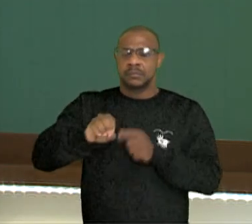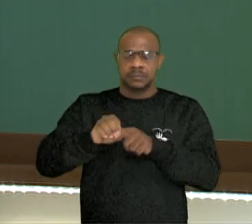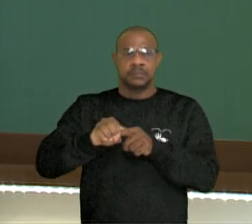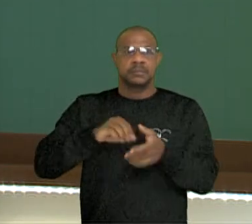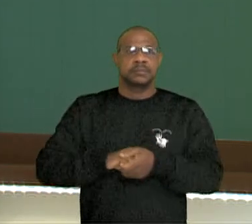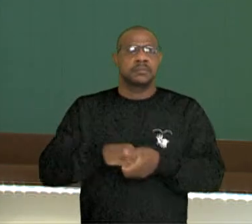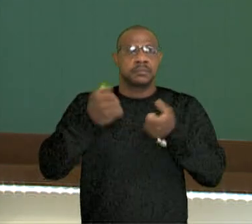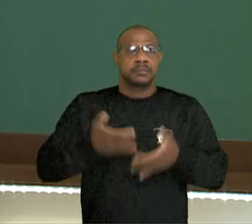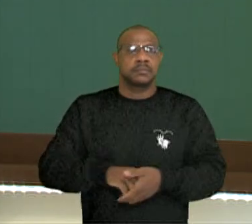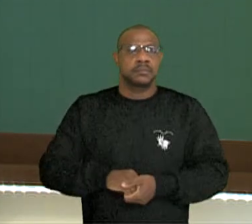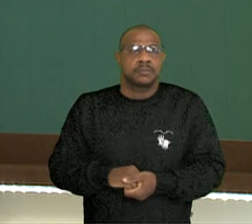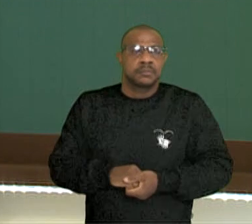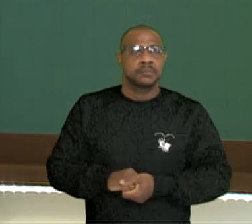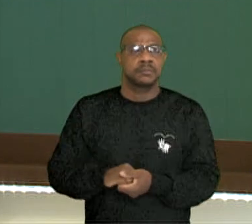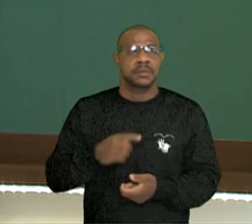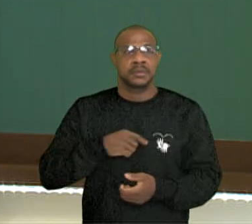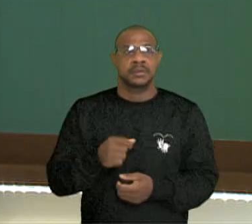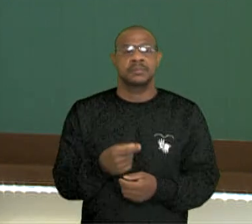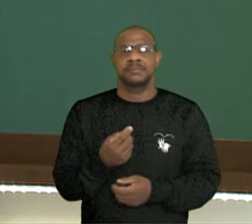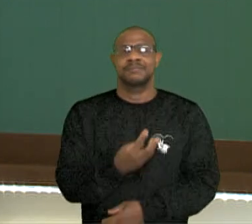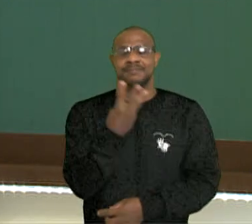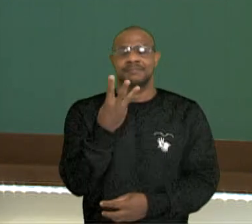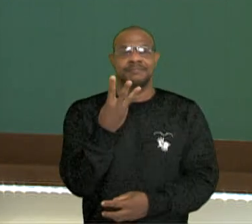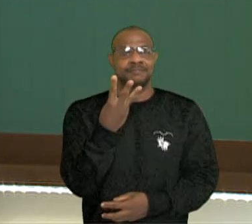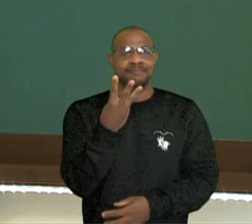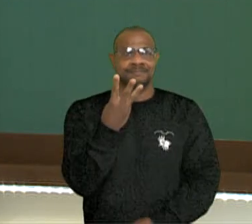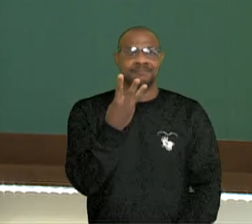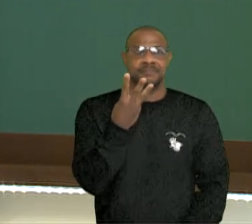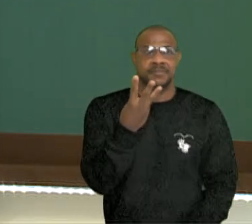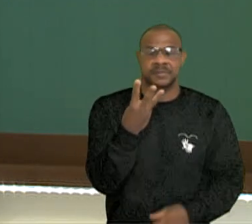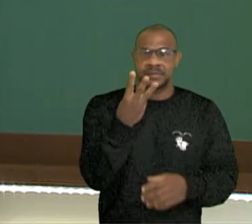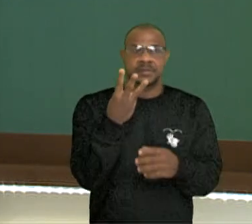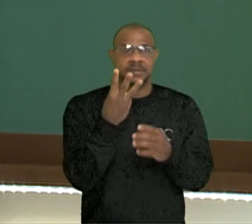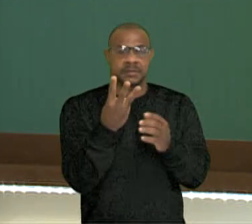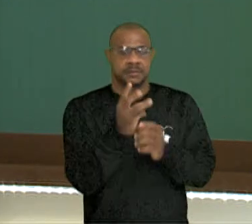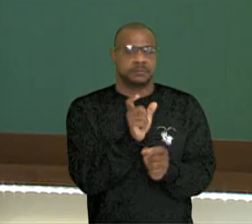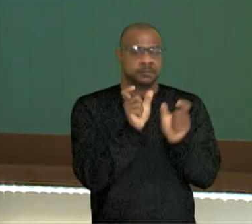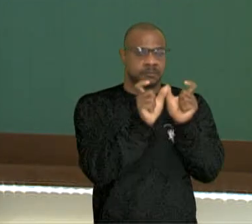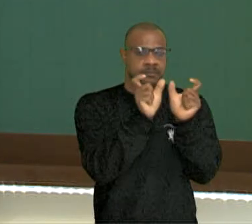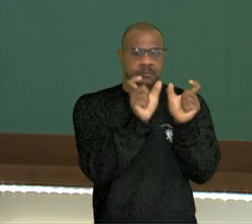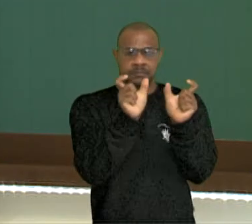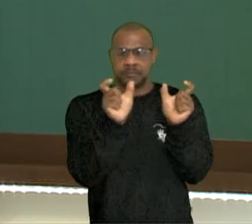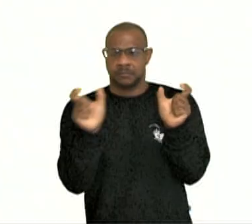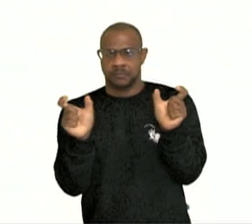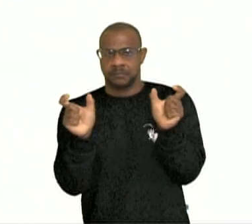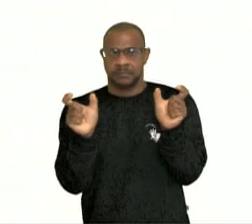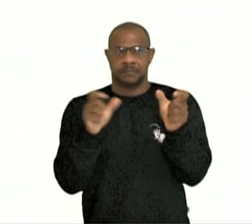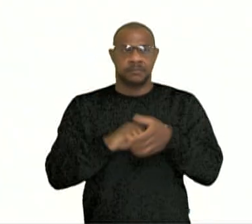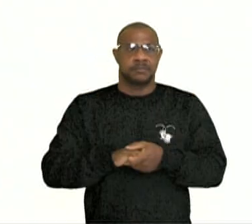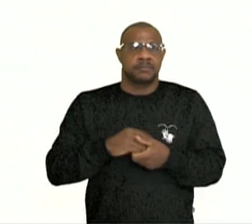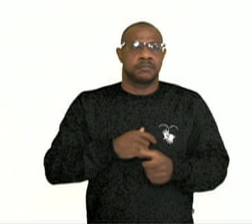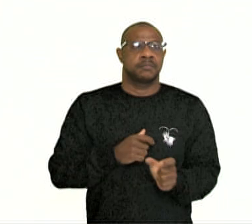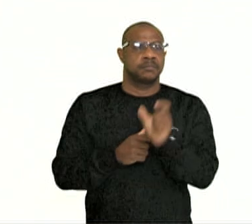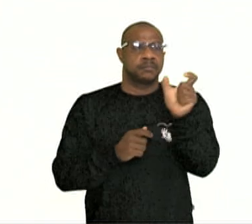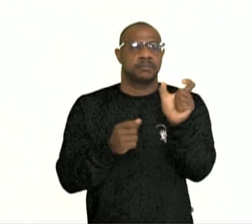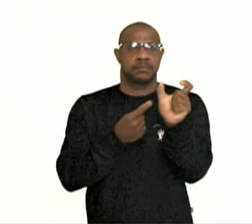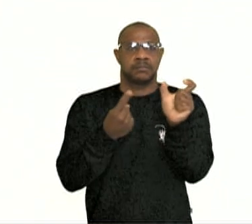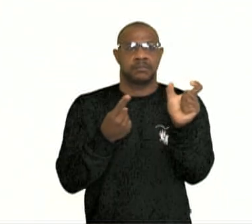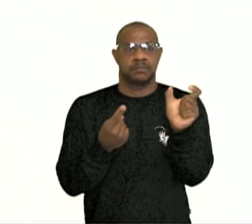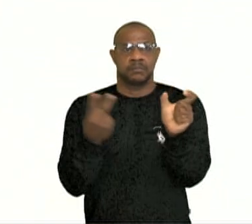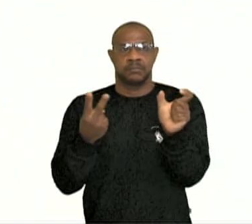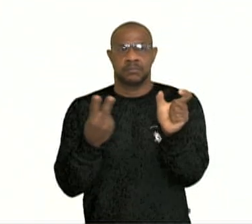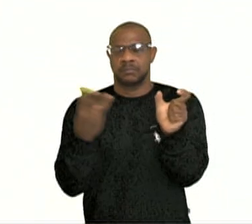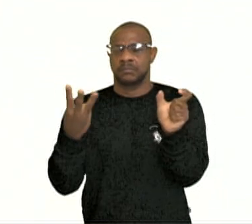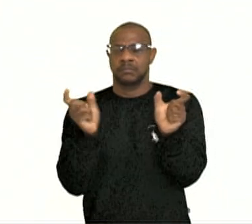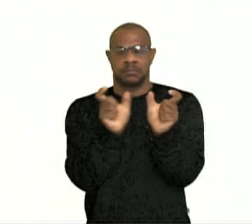polinômio de 3 termos, ok? Divididos pelos sinais de mais ou de menos, tá bom? Então, aqui é um termo, aqui é outro,